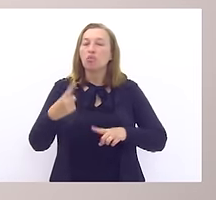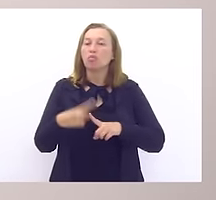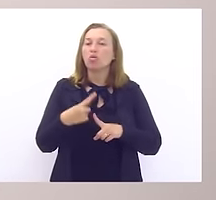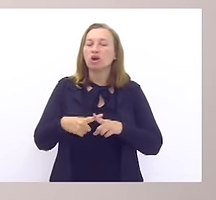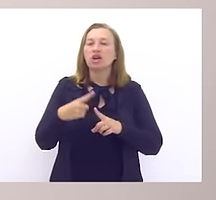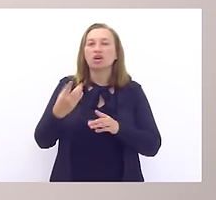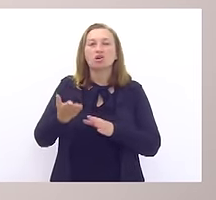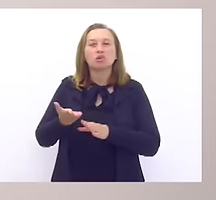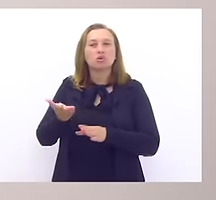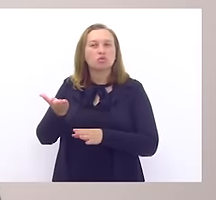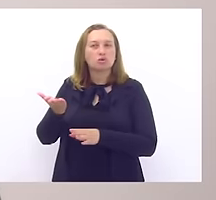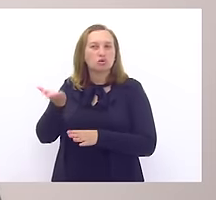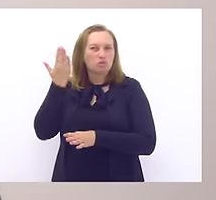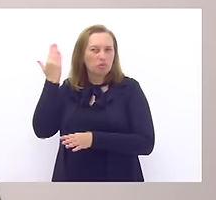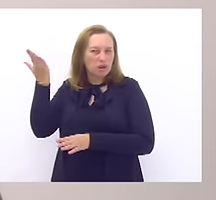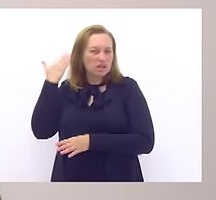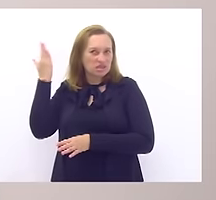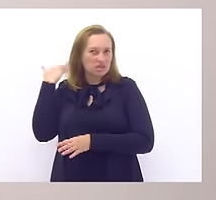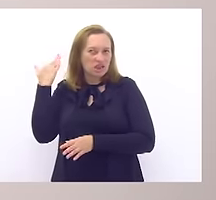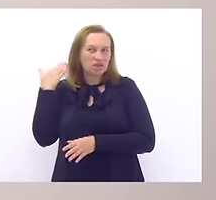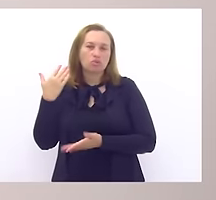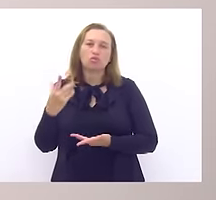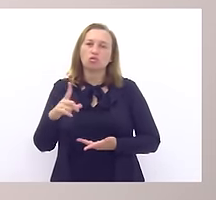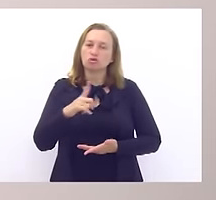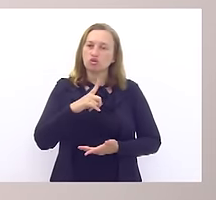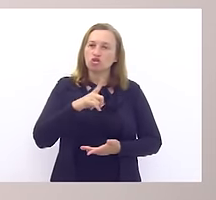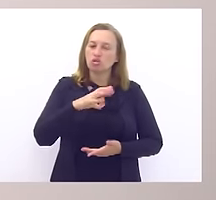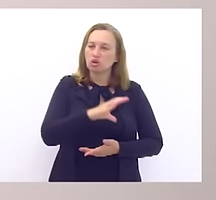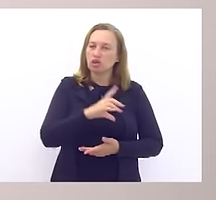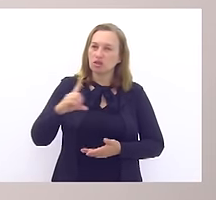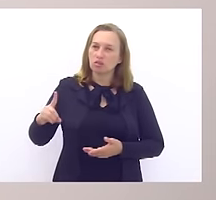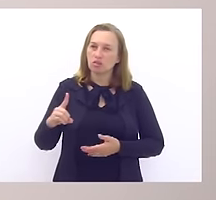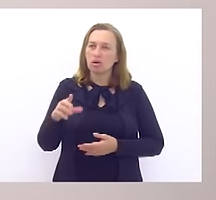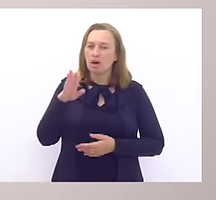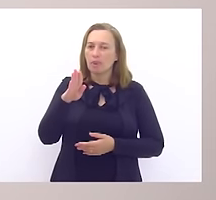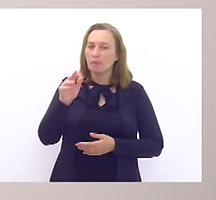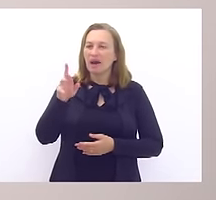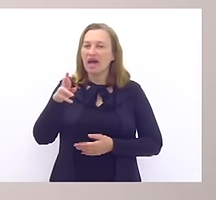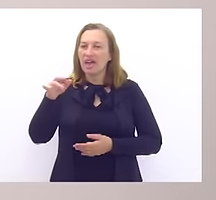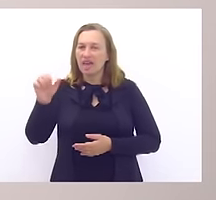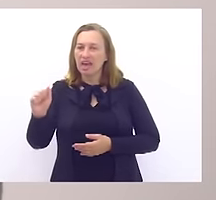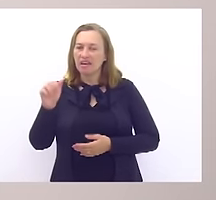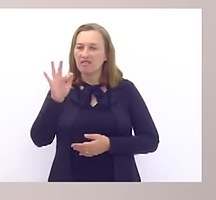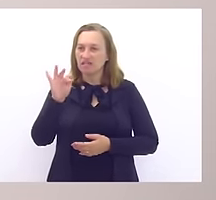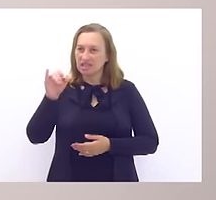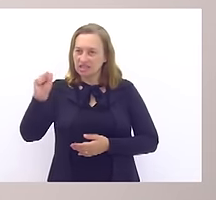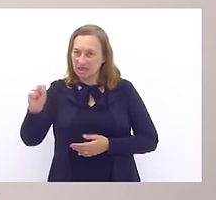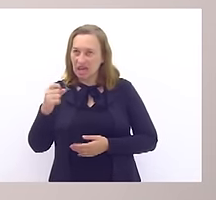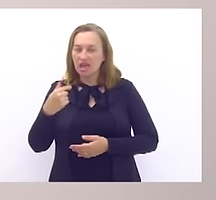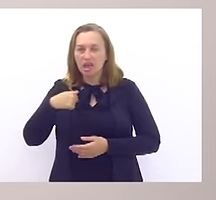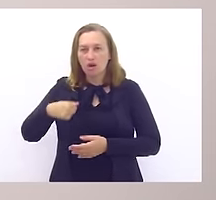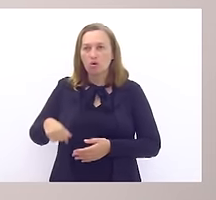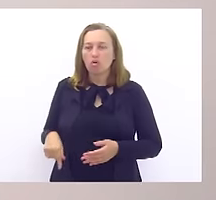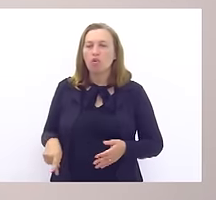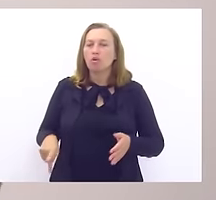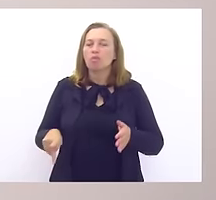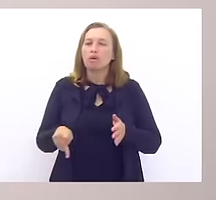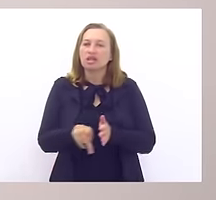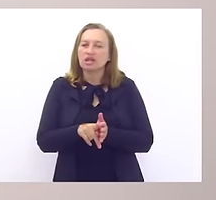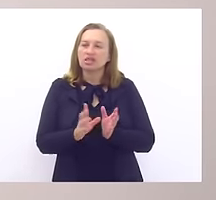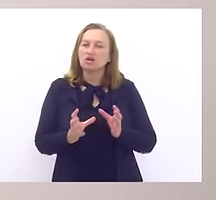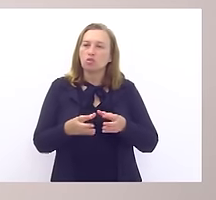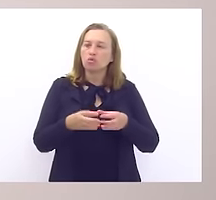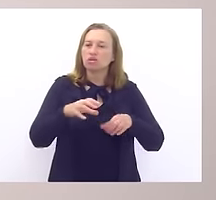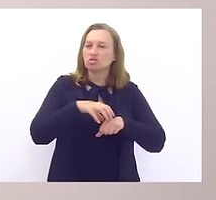quando tinha um coordenador das Barreiras fiscais delegado Dr Marcelo Bertolucci eu como membro da comissão de transporte